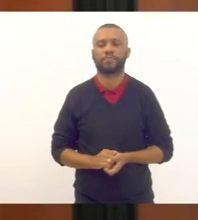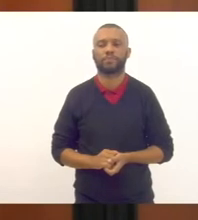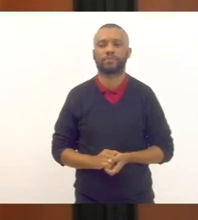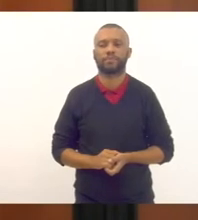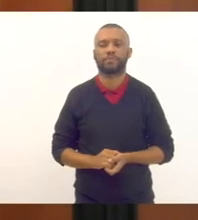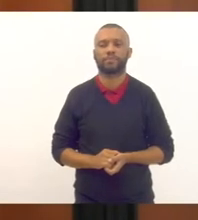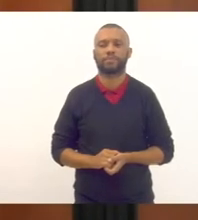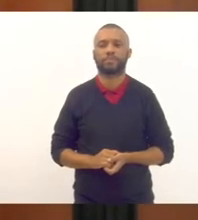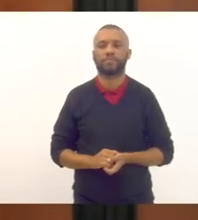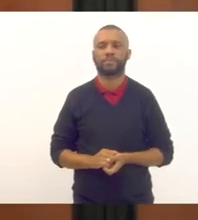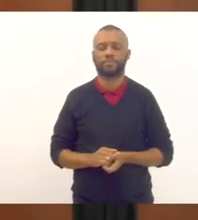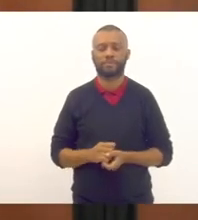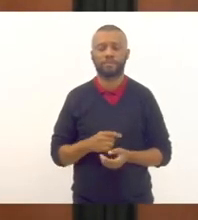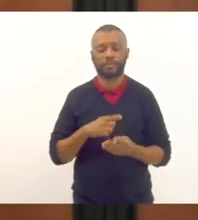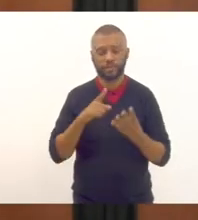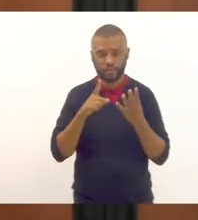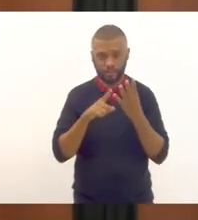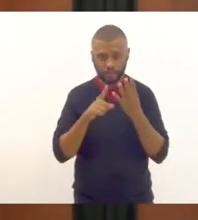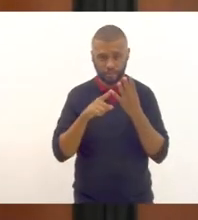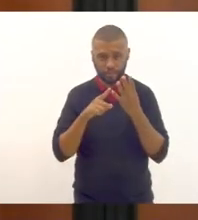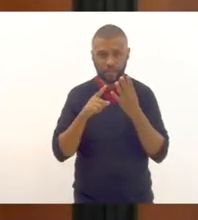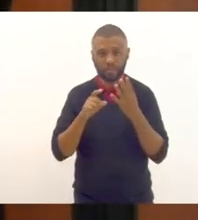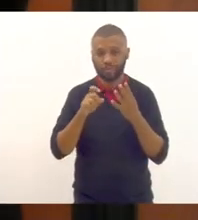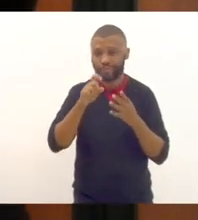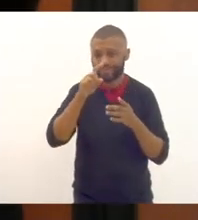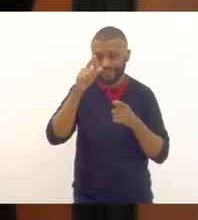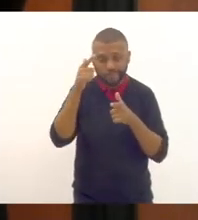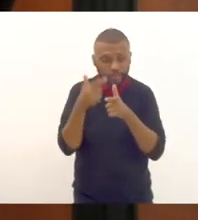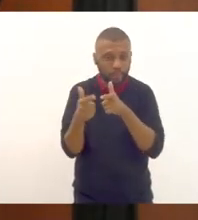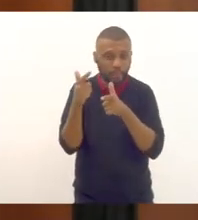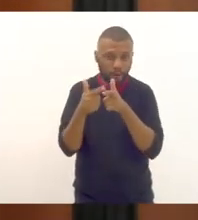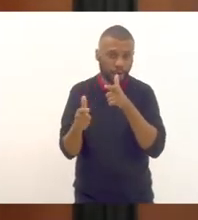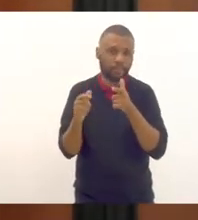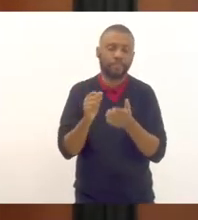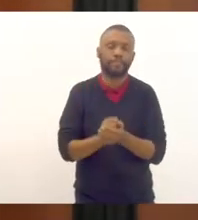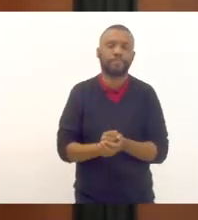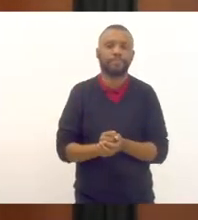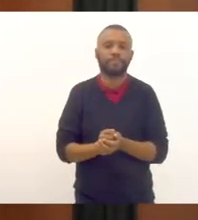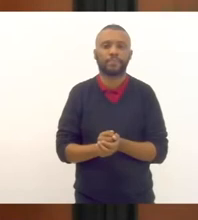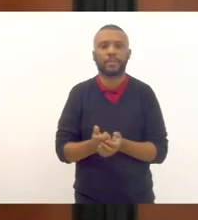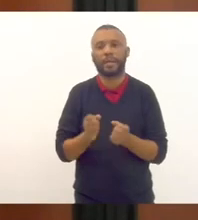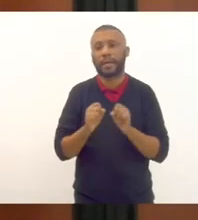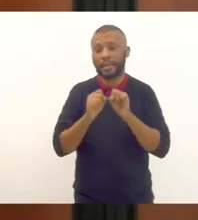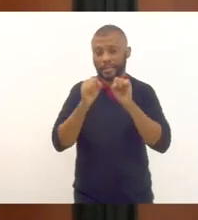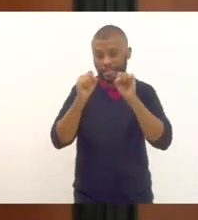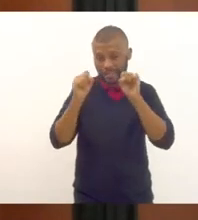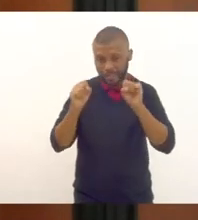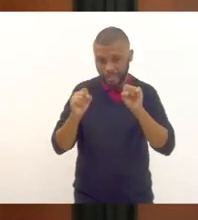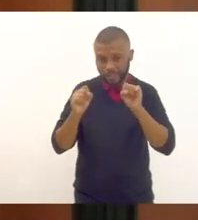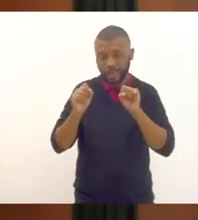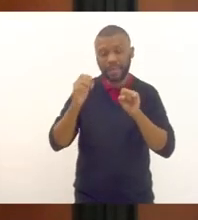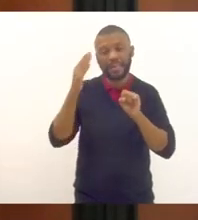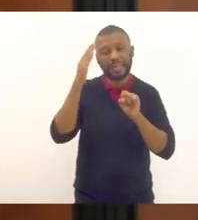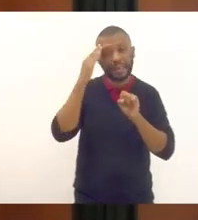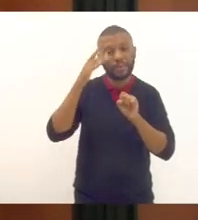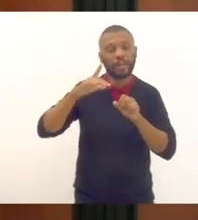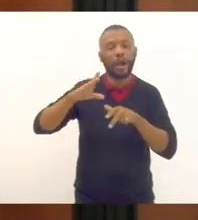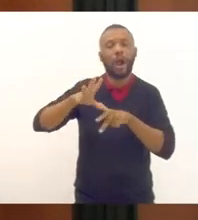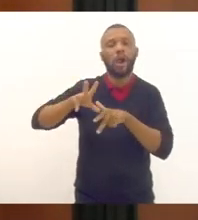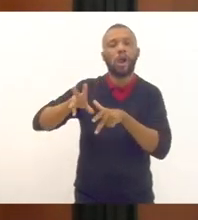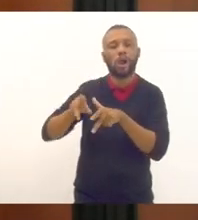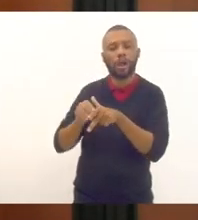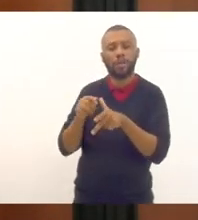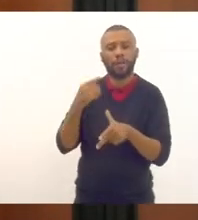o quarto problema, sistema passível de corrupção. Sabemos que nos governos